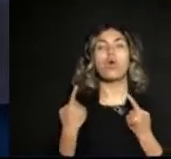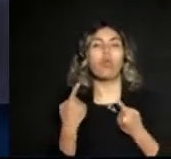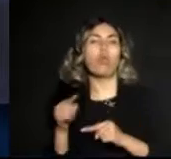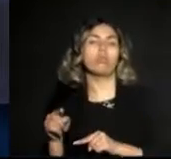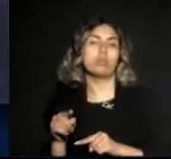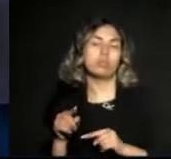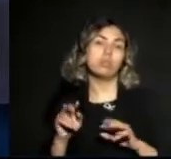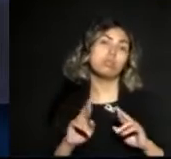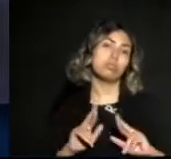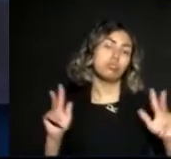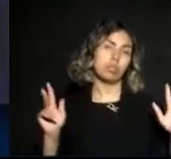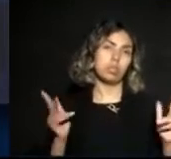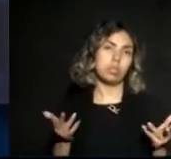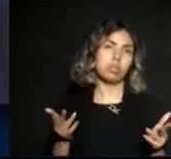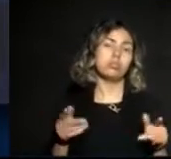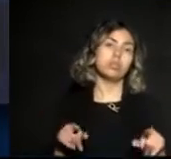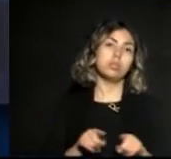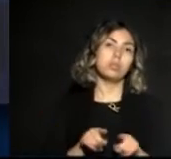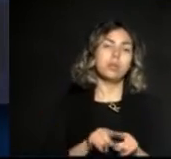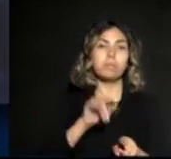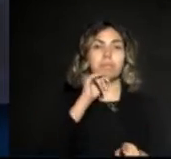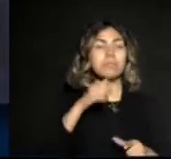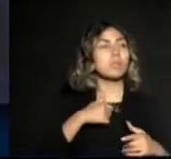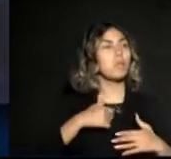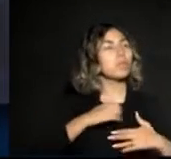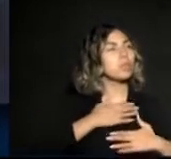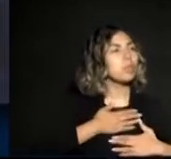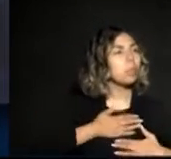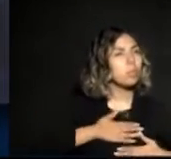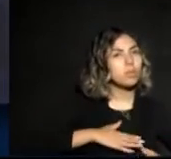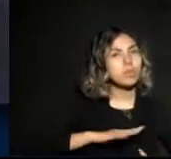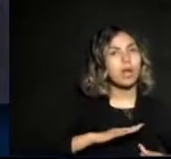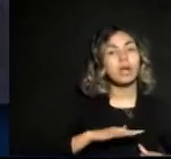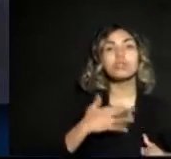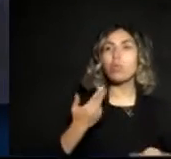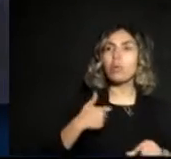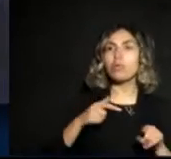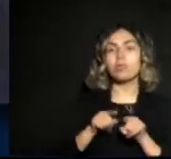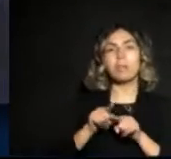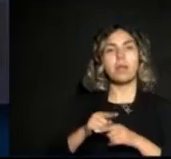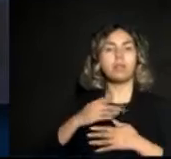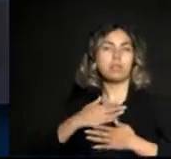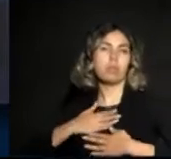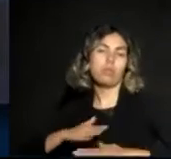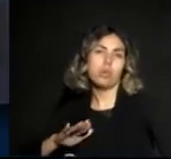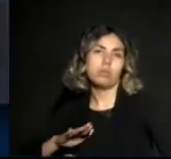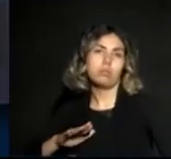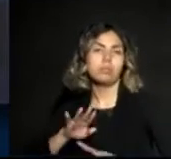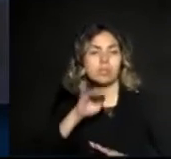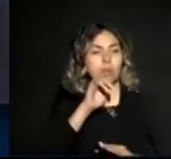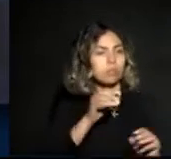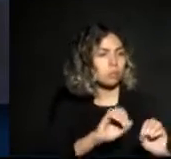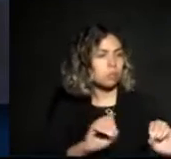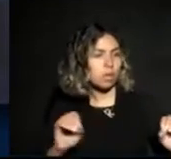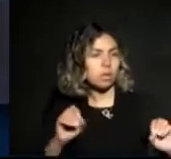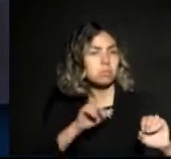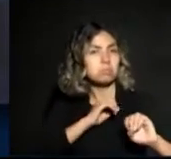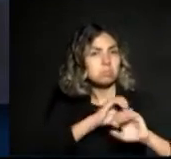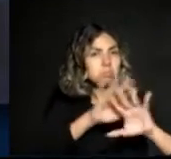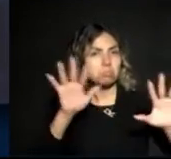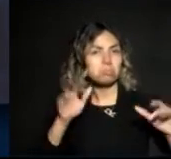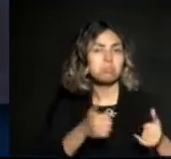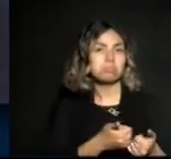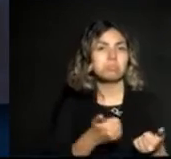contestação a uma diferença entre você ter tranquilidade e dar a tranquilidade de que já que não existe nada da toda